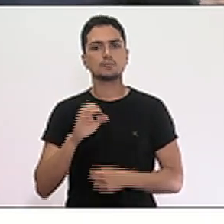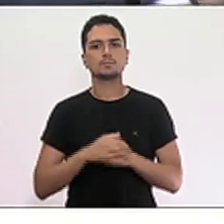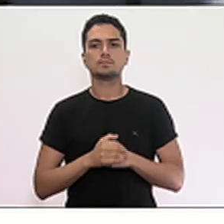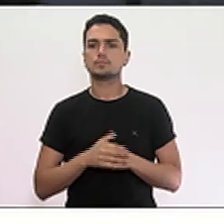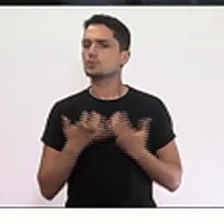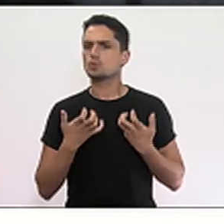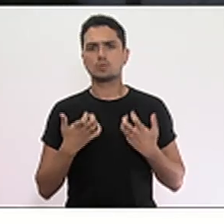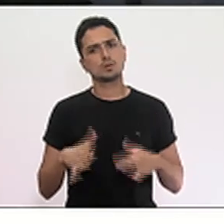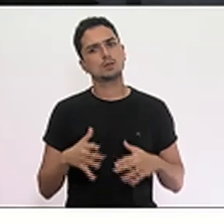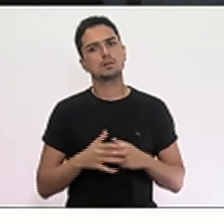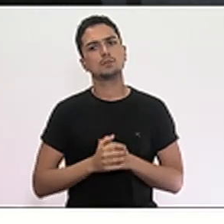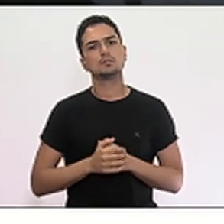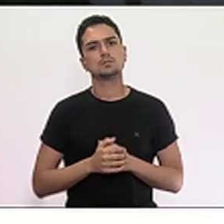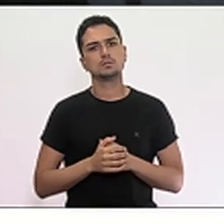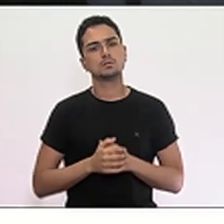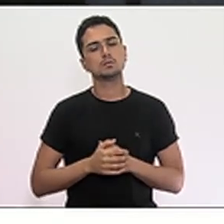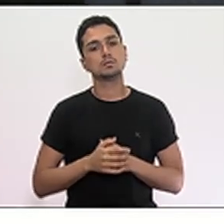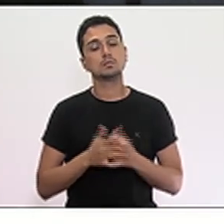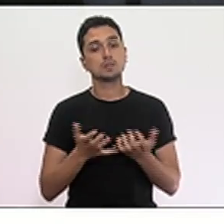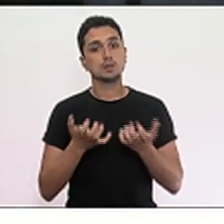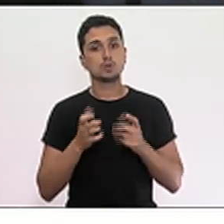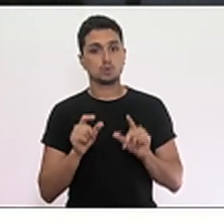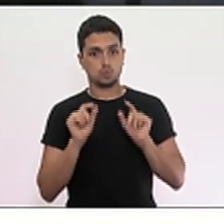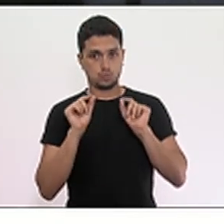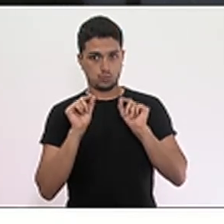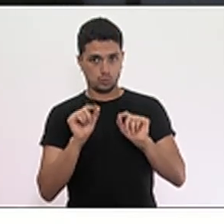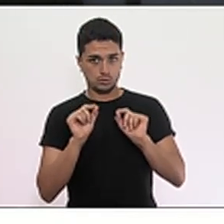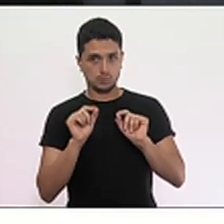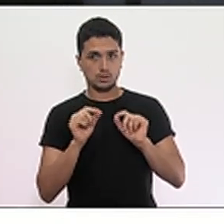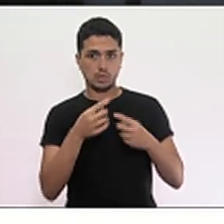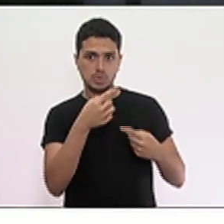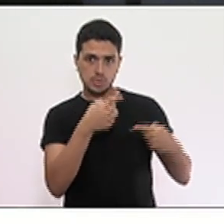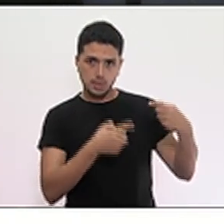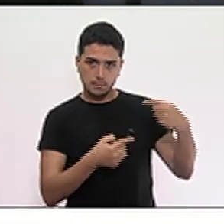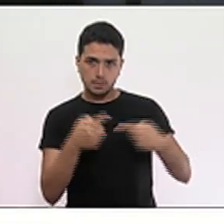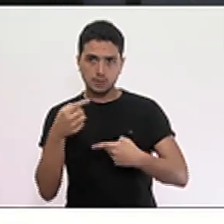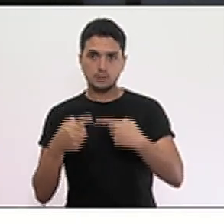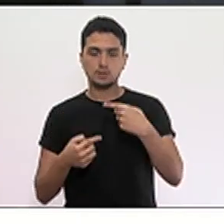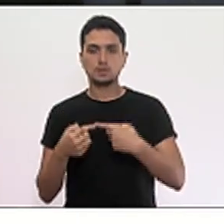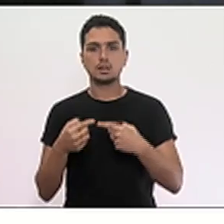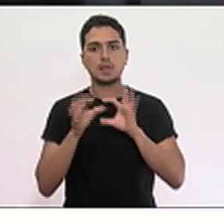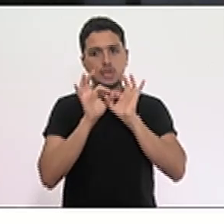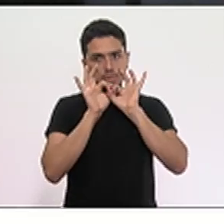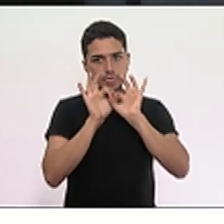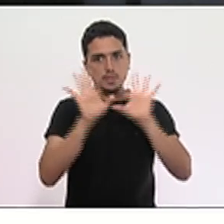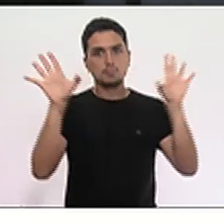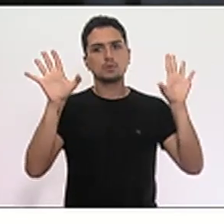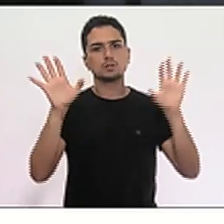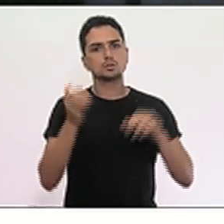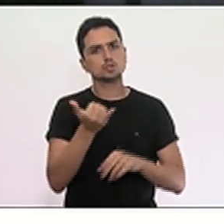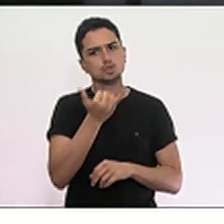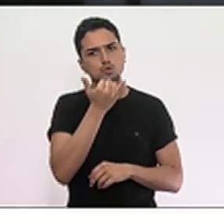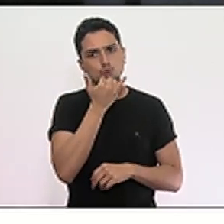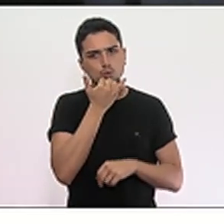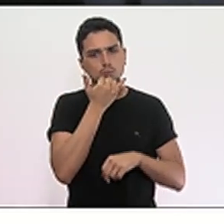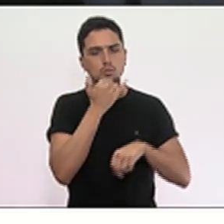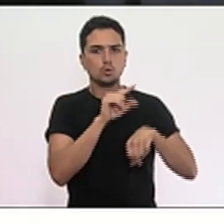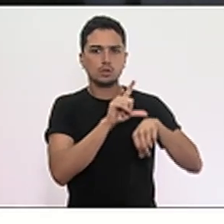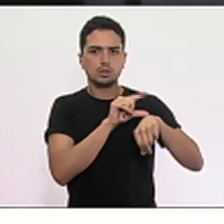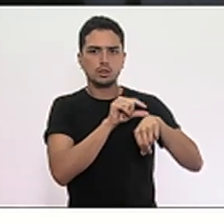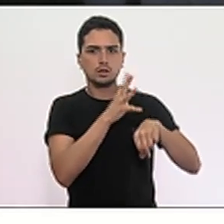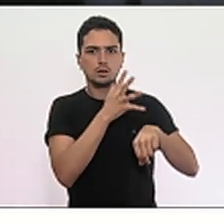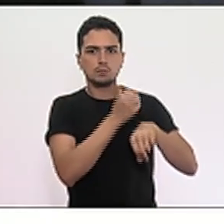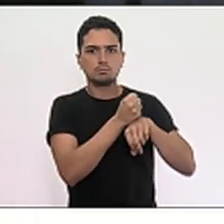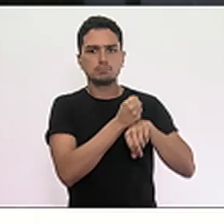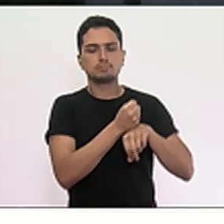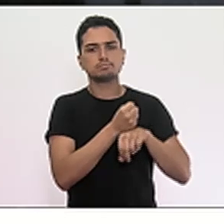trazer um democrata para essa empresa. Então, fico por aqui, desculpe até se eu fugir no tema, mas é importante